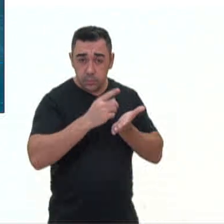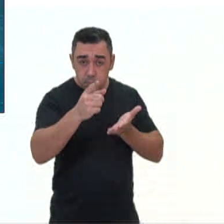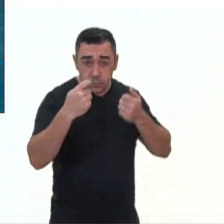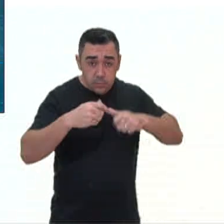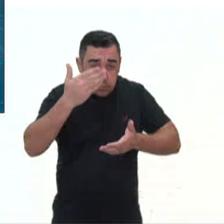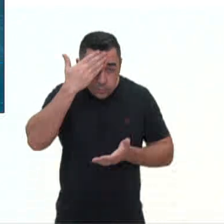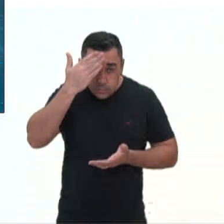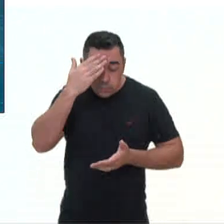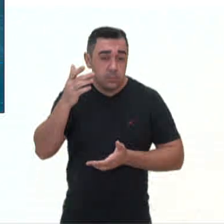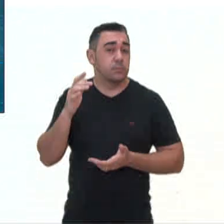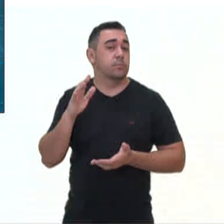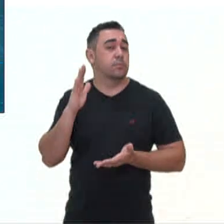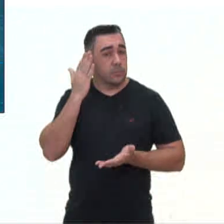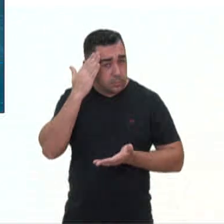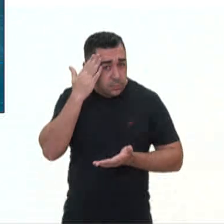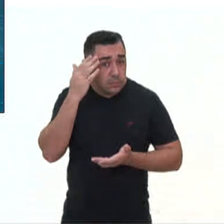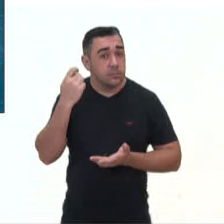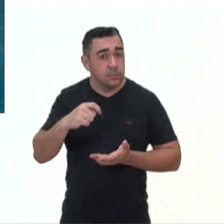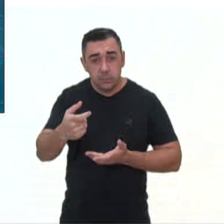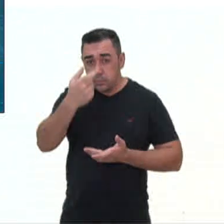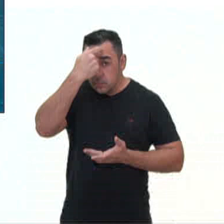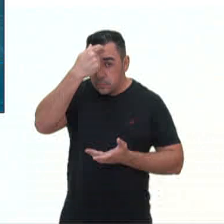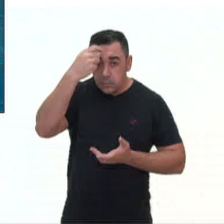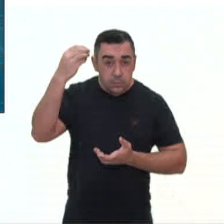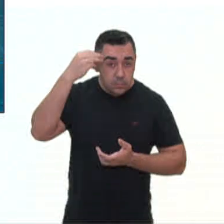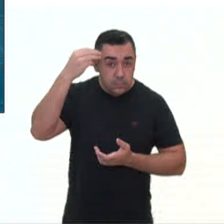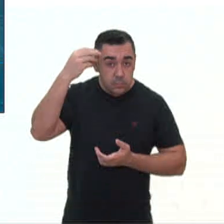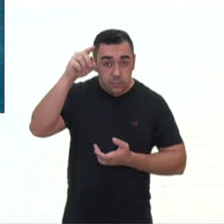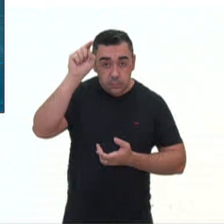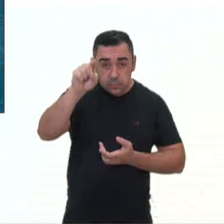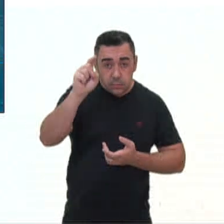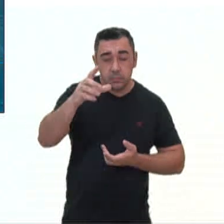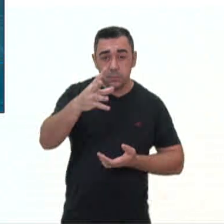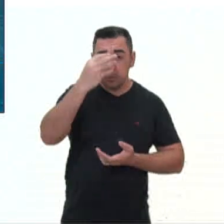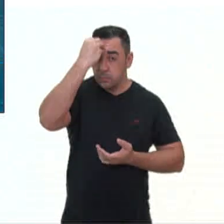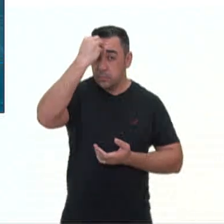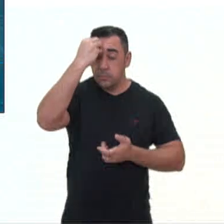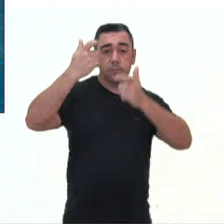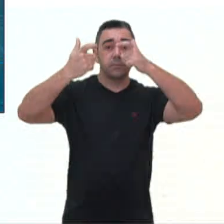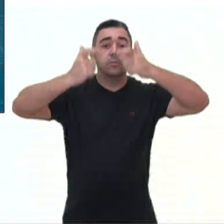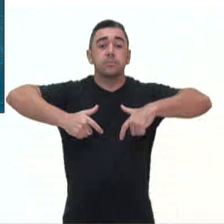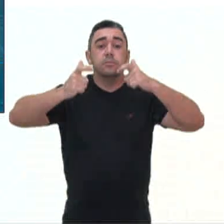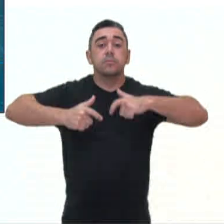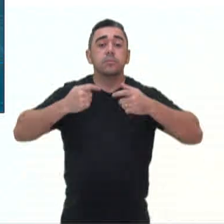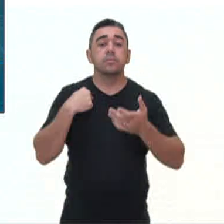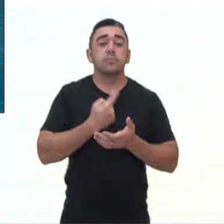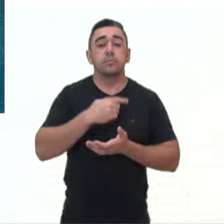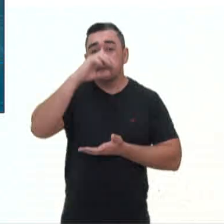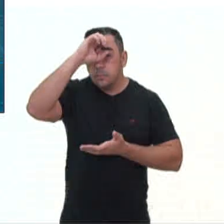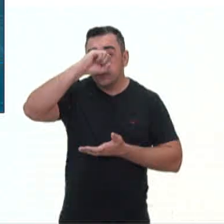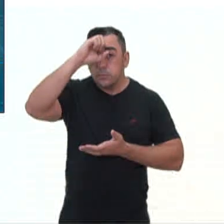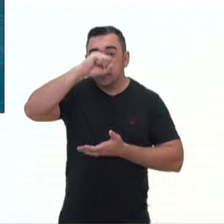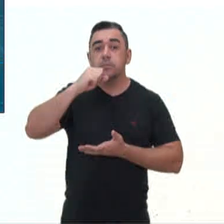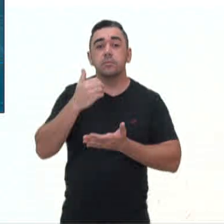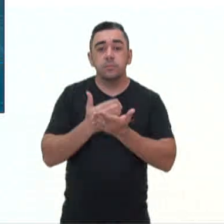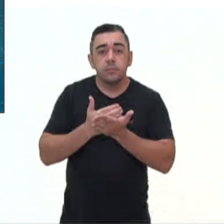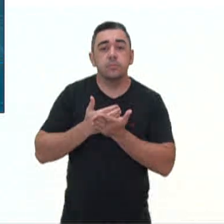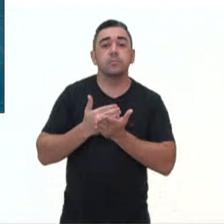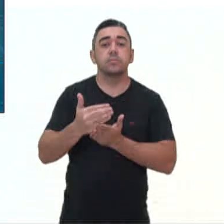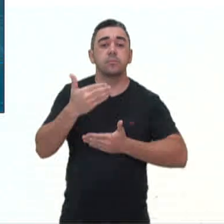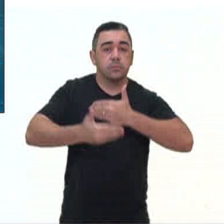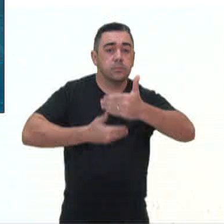saber falar, você tem que ter isso no seu cérebro, na sua mente, registrado. Onde nós aprendemos, por primeiro,